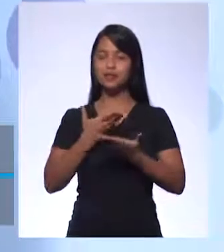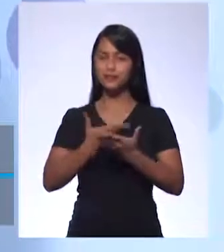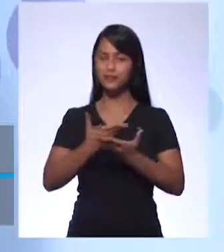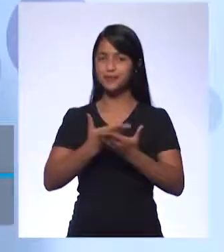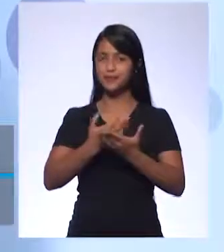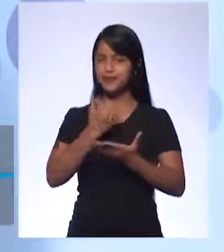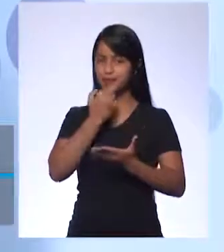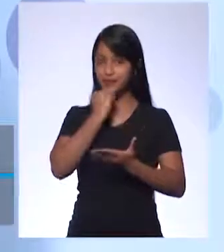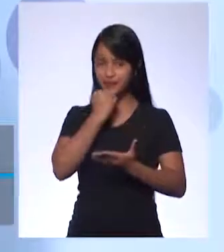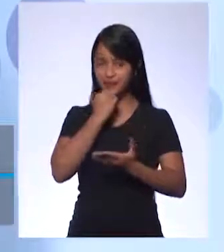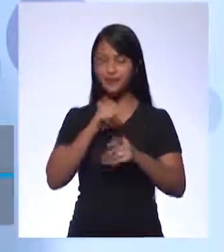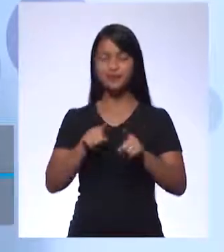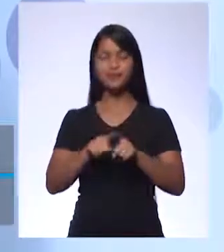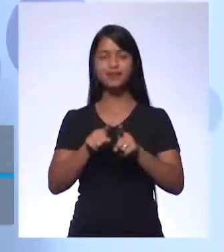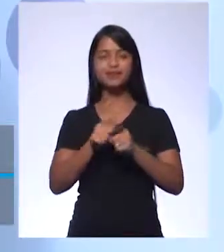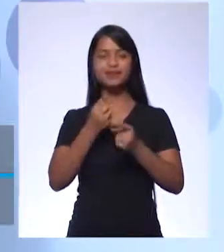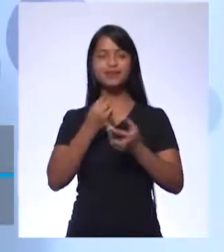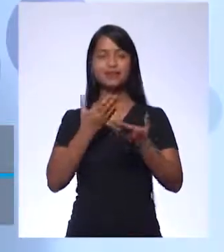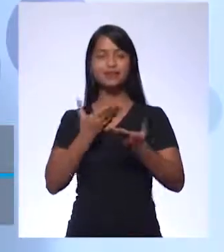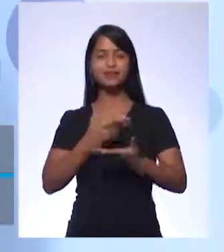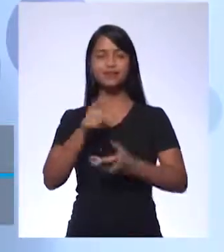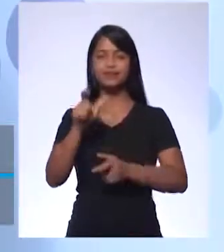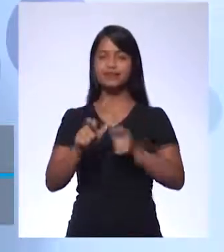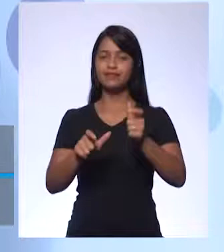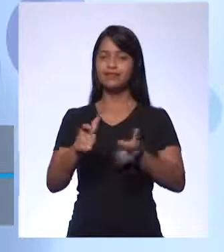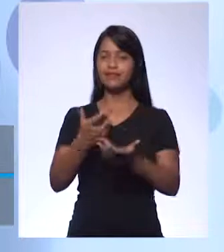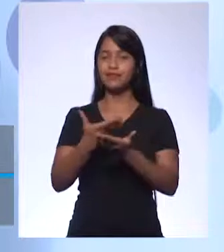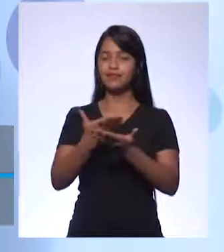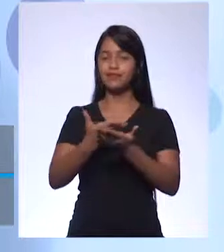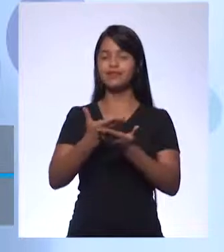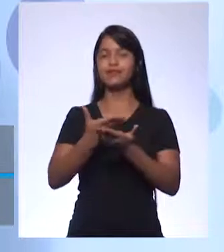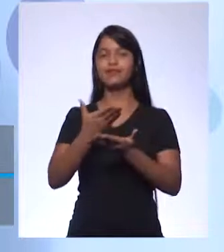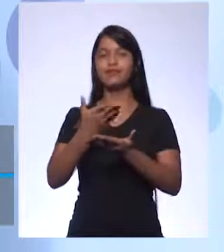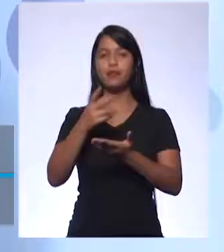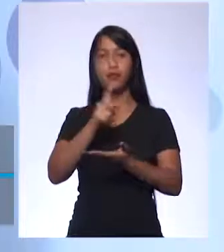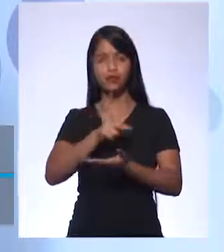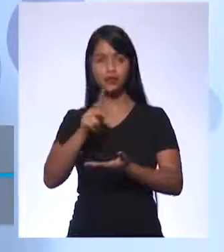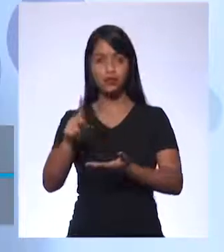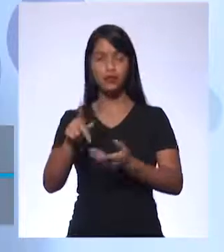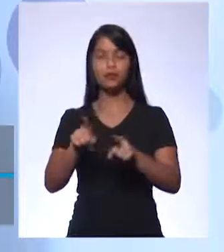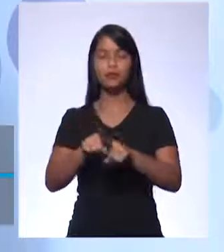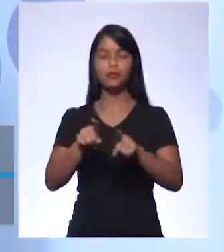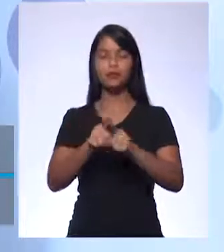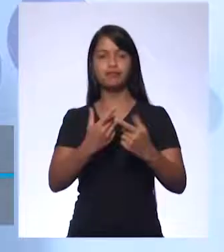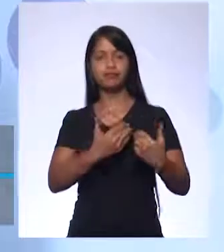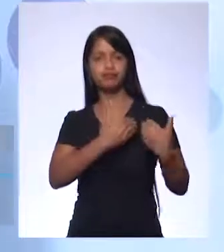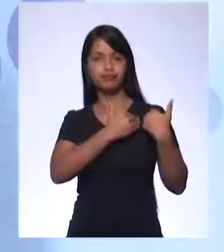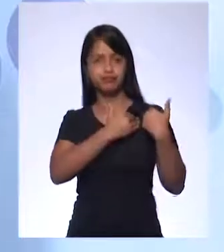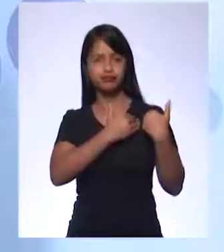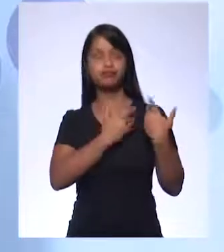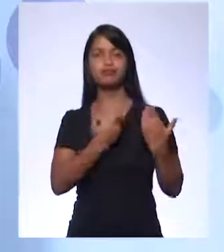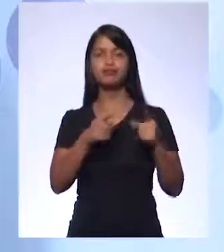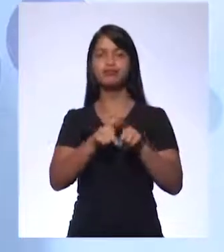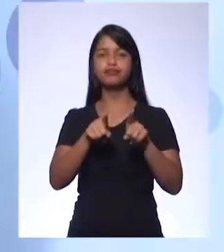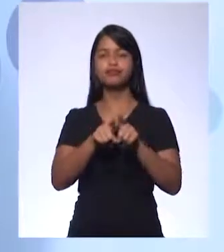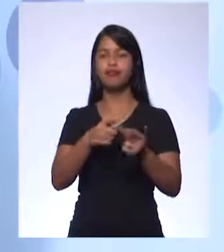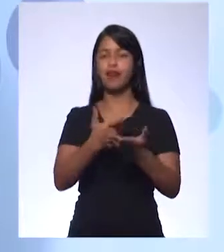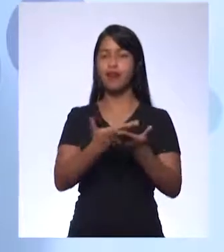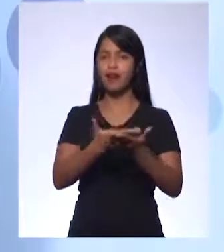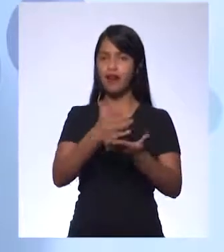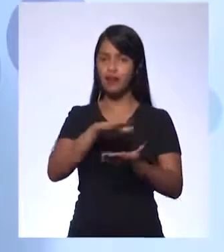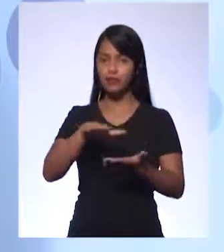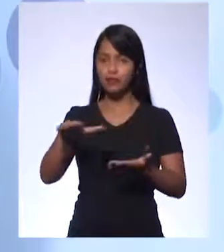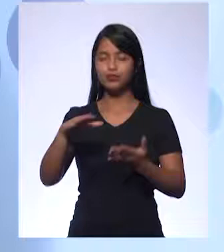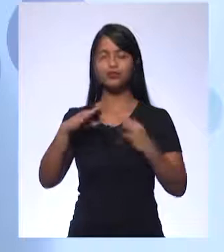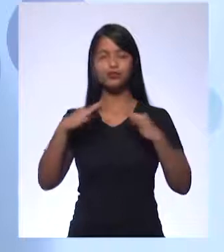boas-vindas também aos educandos, aos responsáveis que acompanham aí as aulas e nossos queridos colegas professores, sejam todos